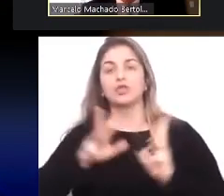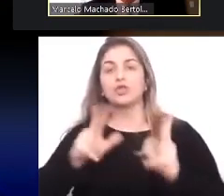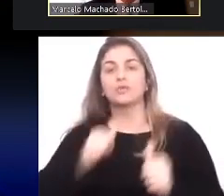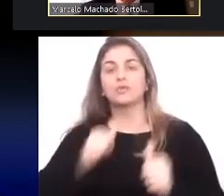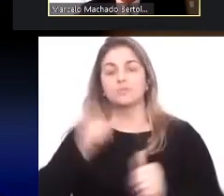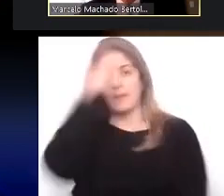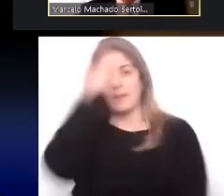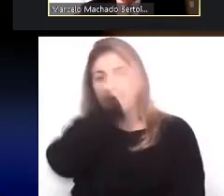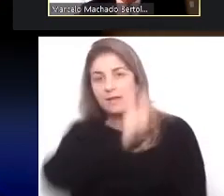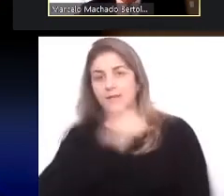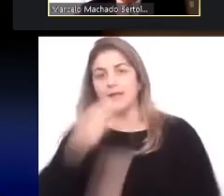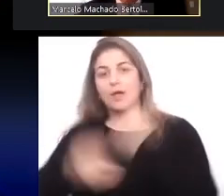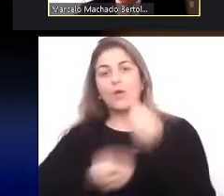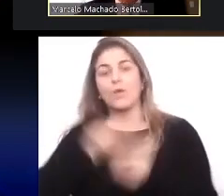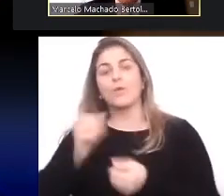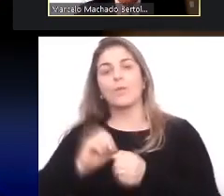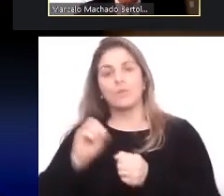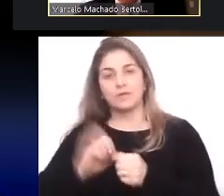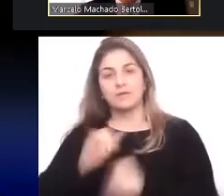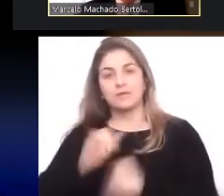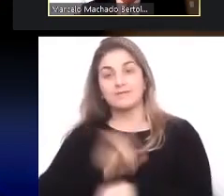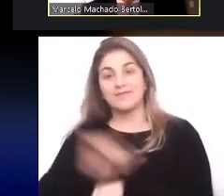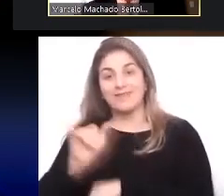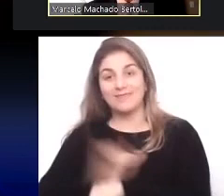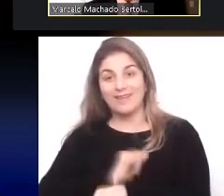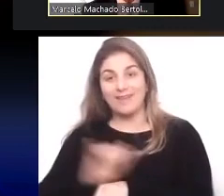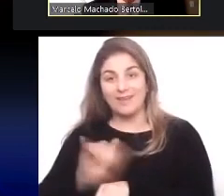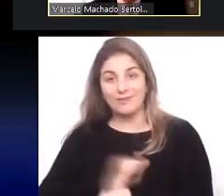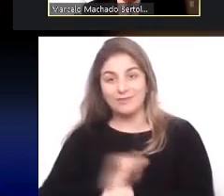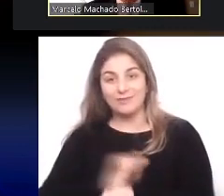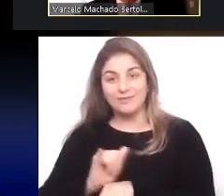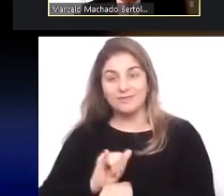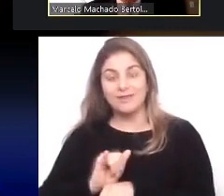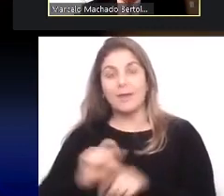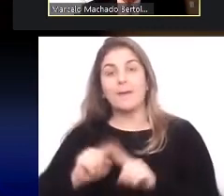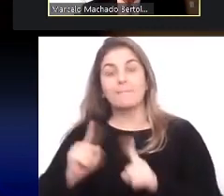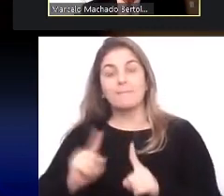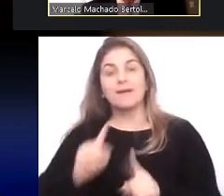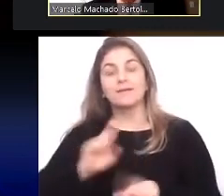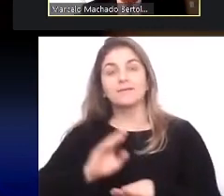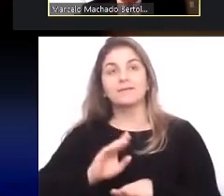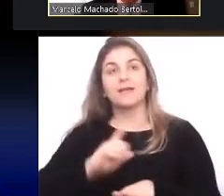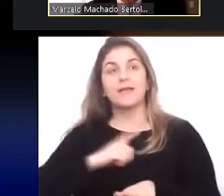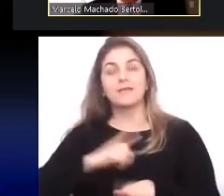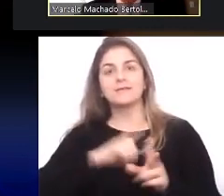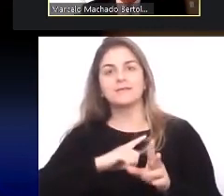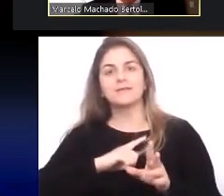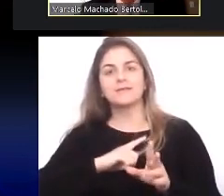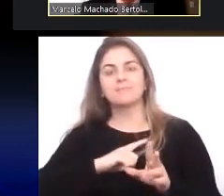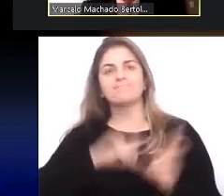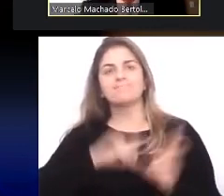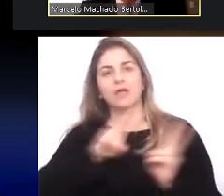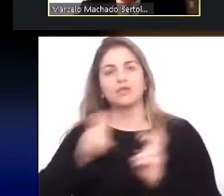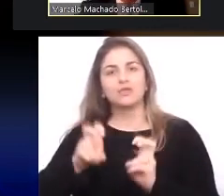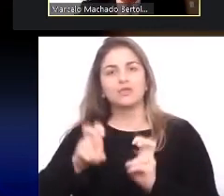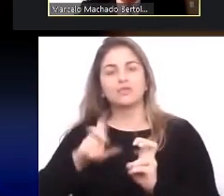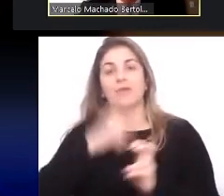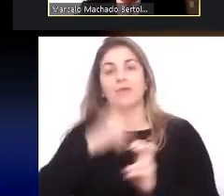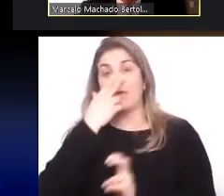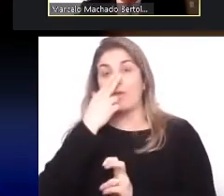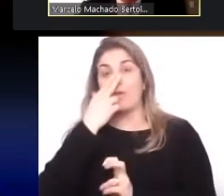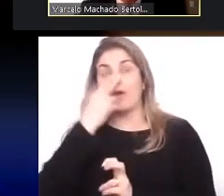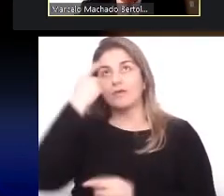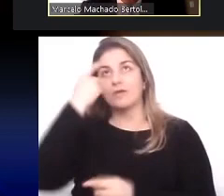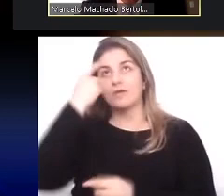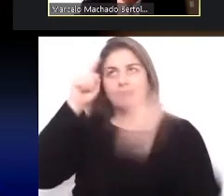de fato, o núcleo fundante deste tema está ligado a uma reflexão conjunta nossa sobre o